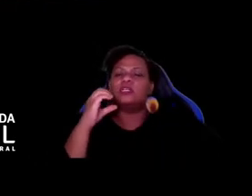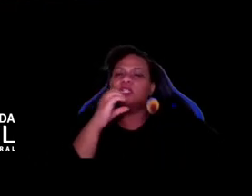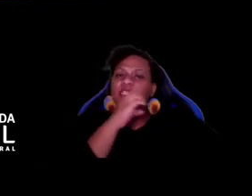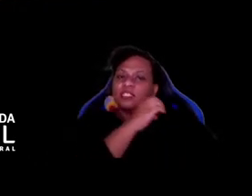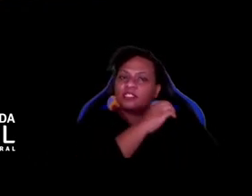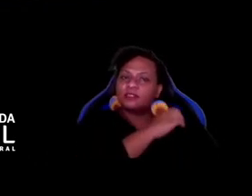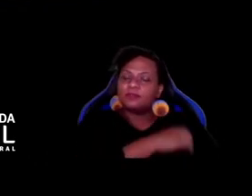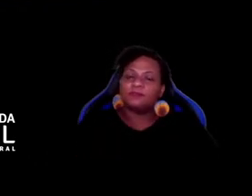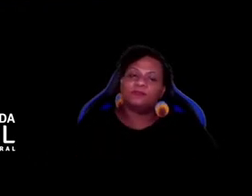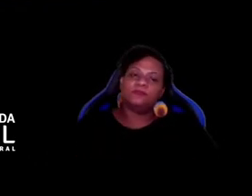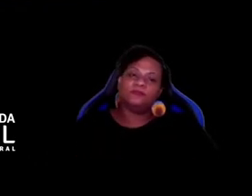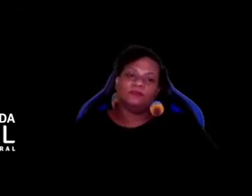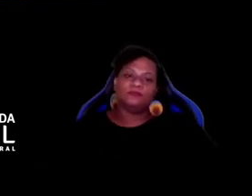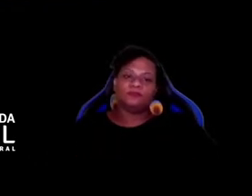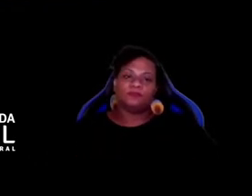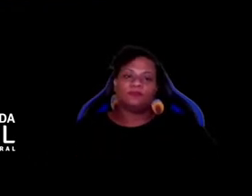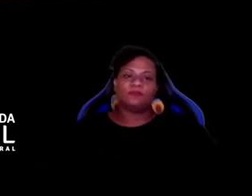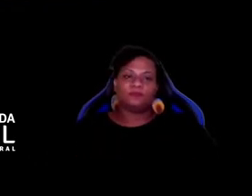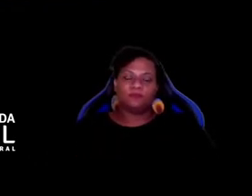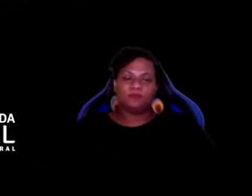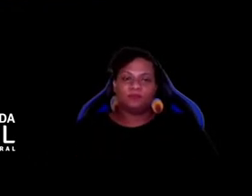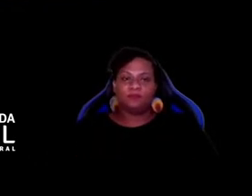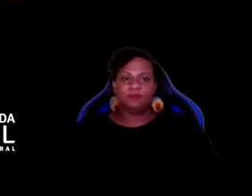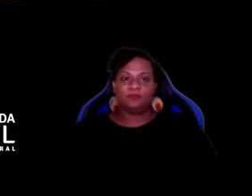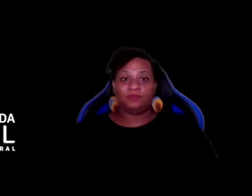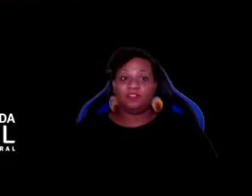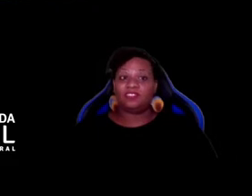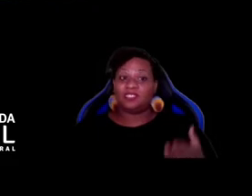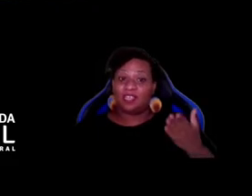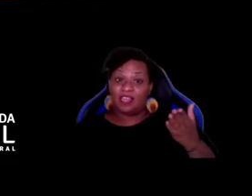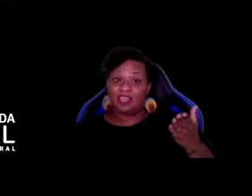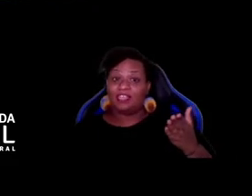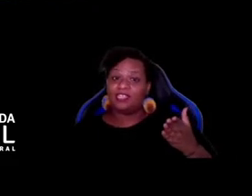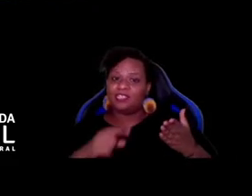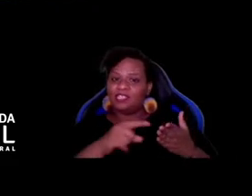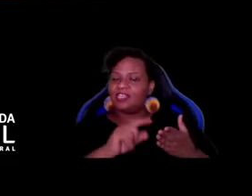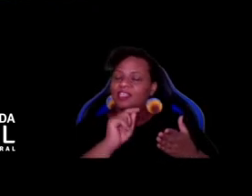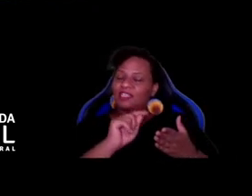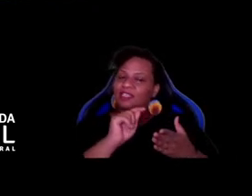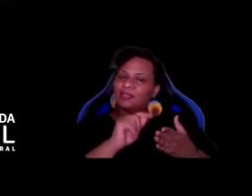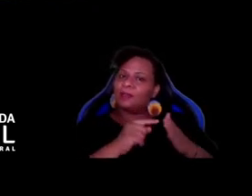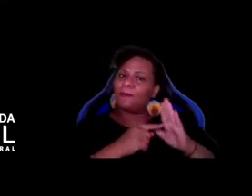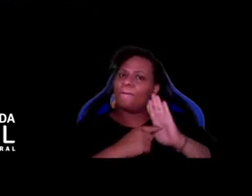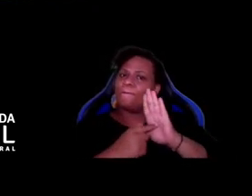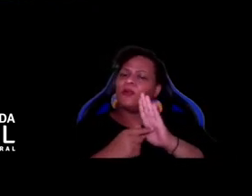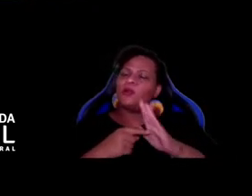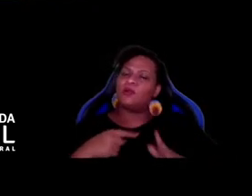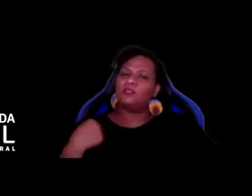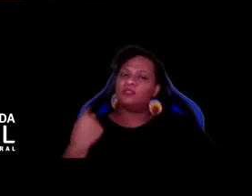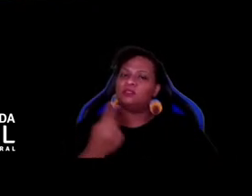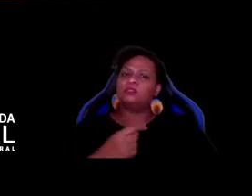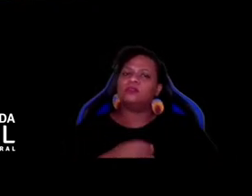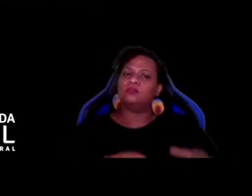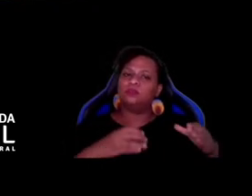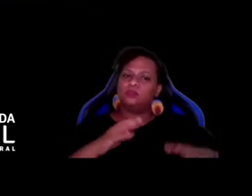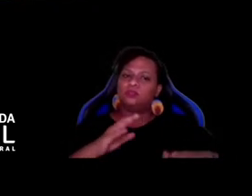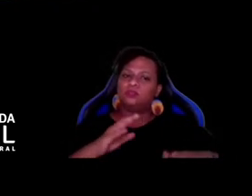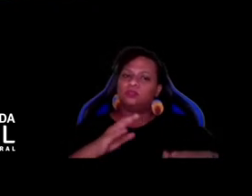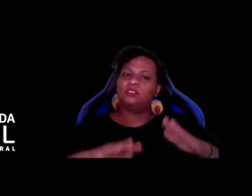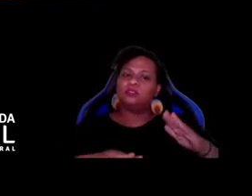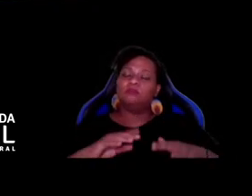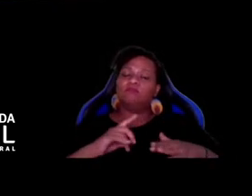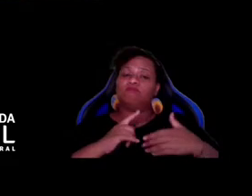Então, essa vertente nos mostra que os tambores, eles tinham essa